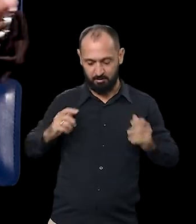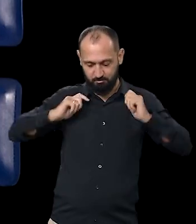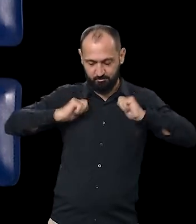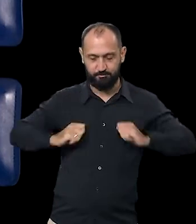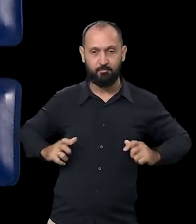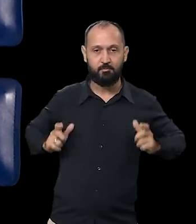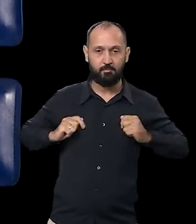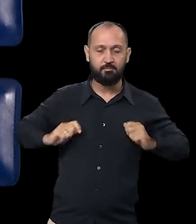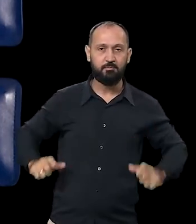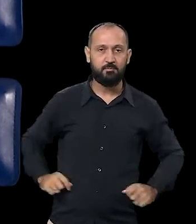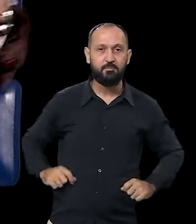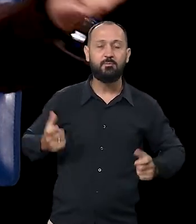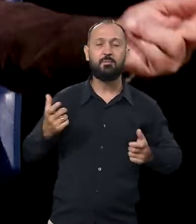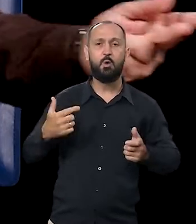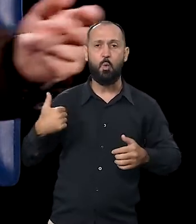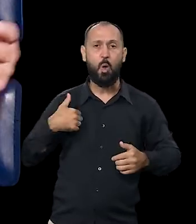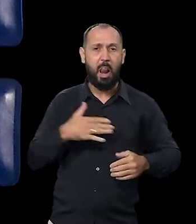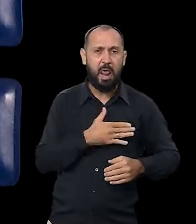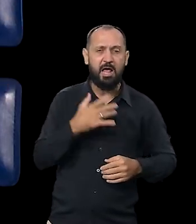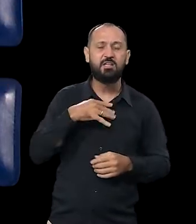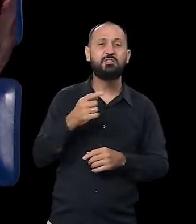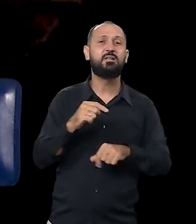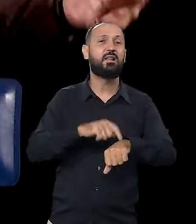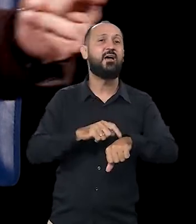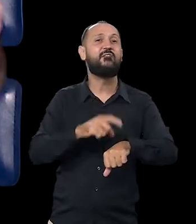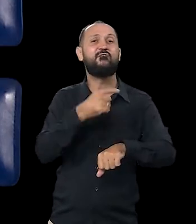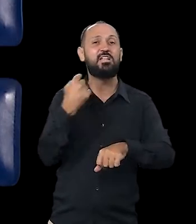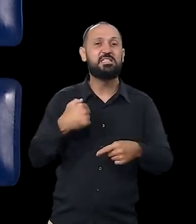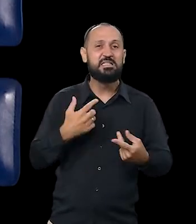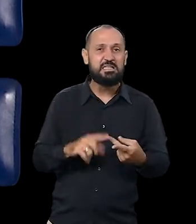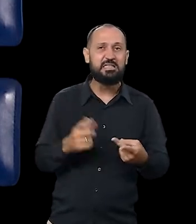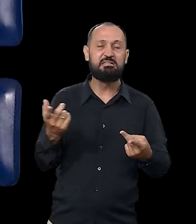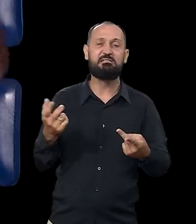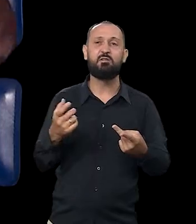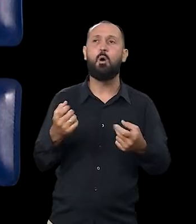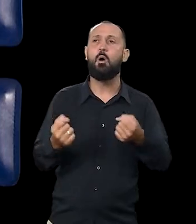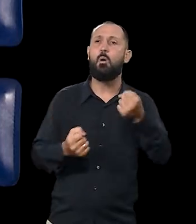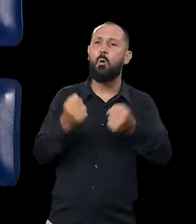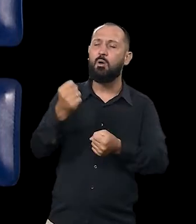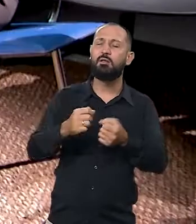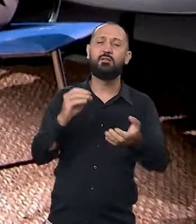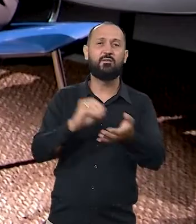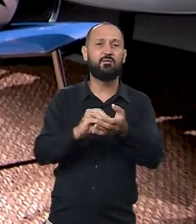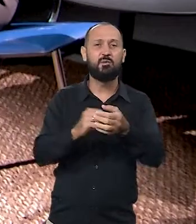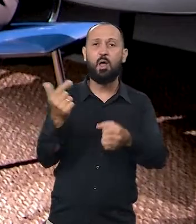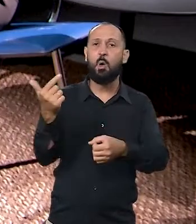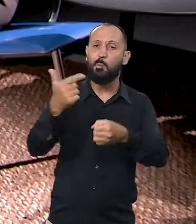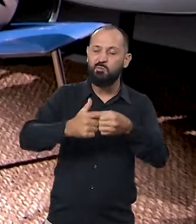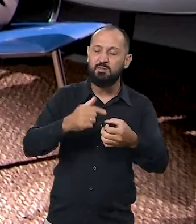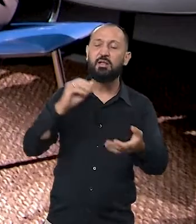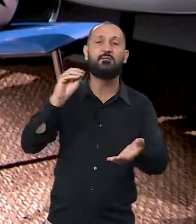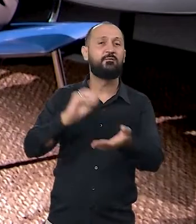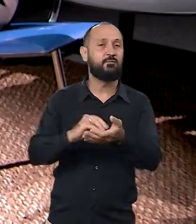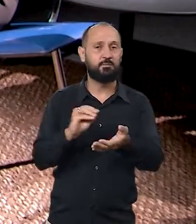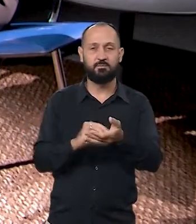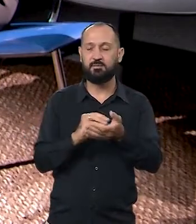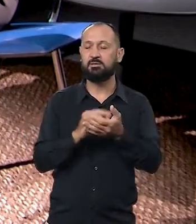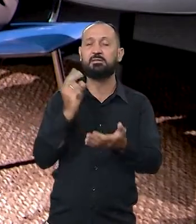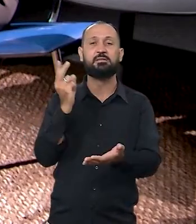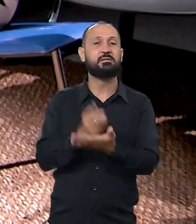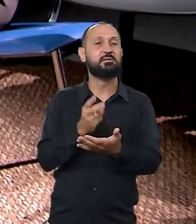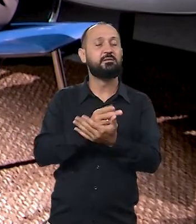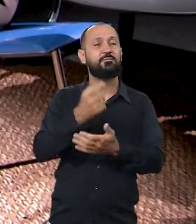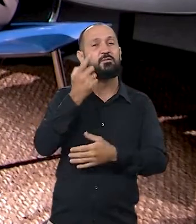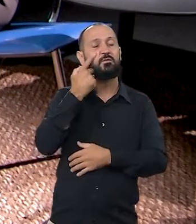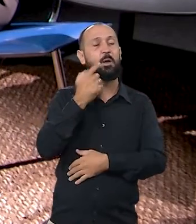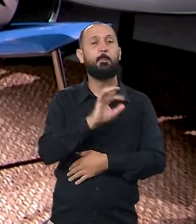dos policiais todos vencidos, problema de armamento, problema de falta de viatura, problema de falta de combustível nas viaturas.